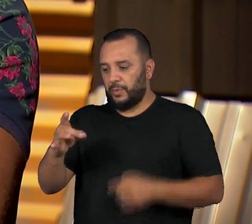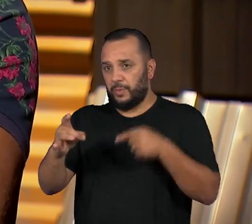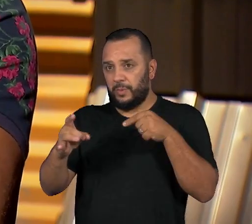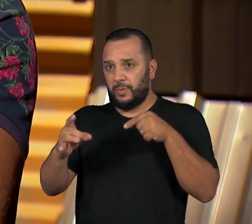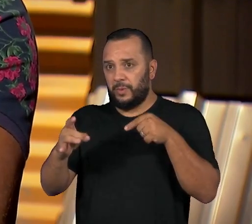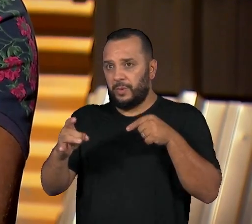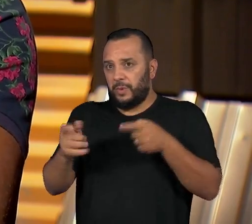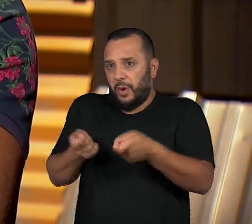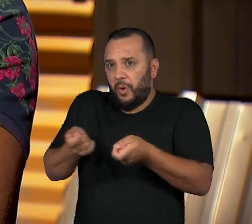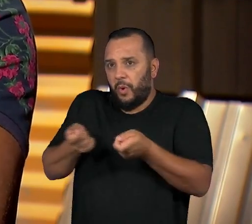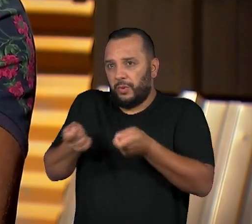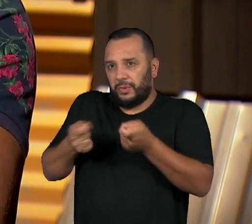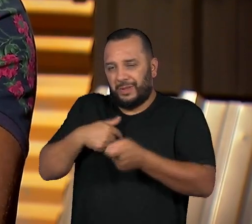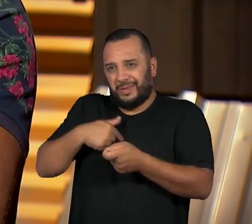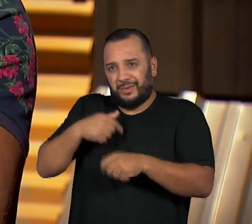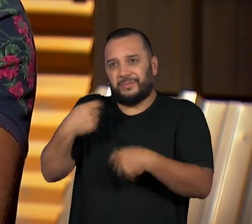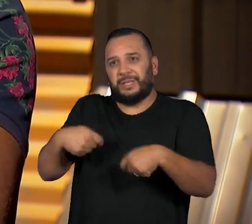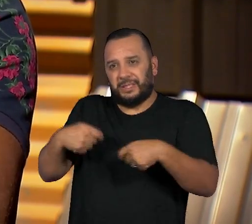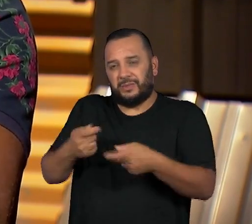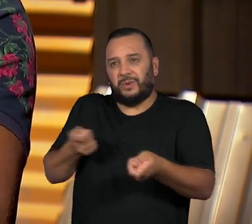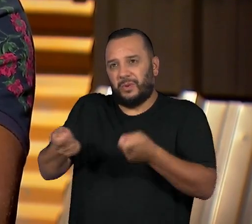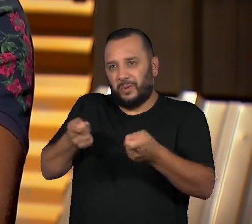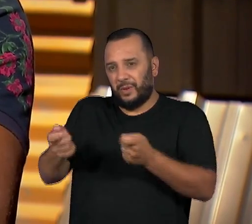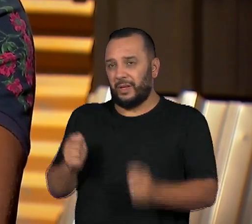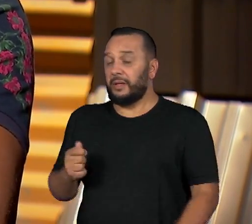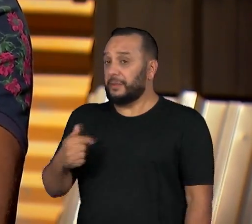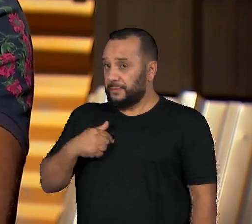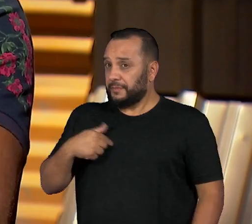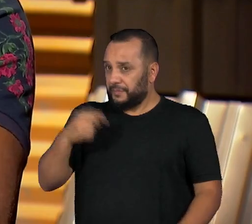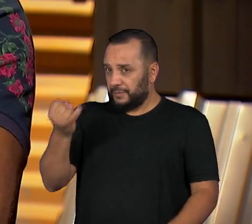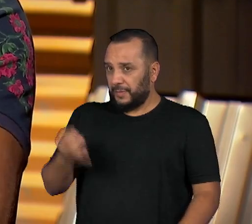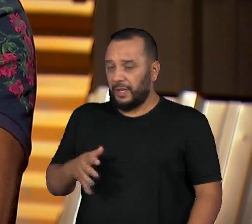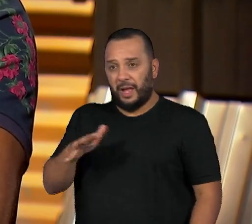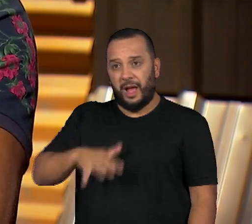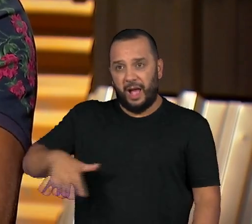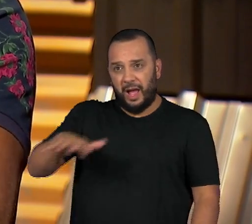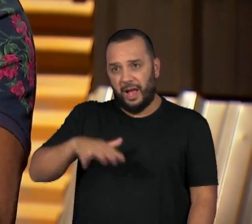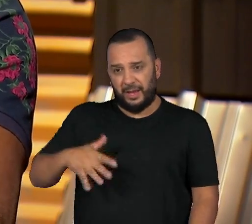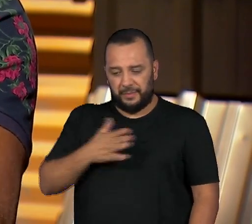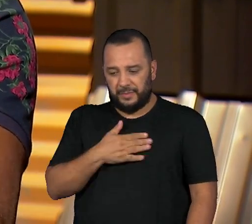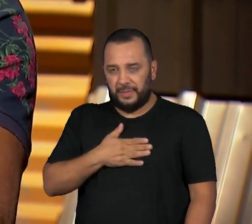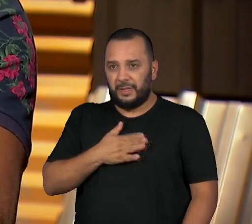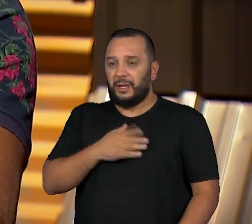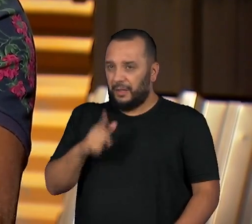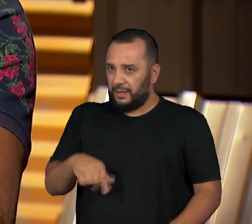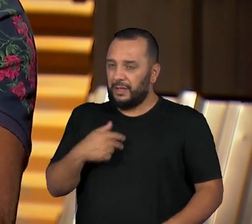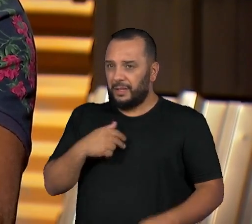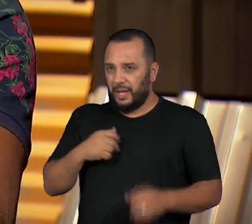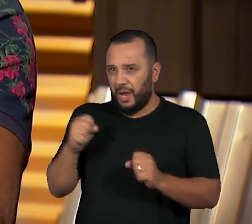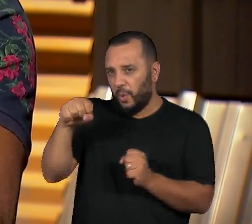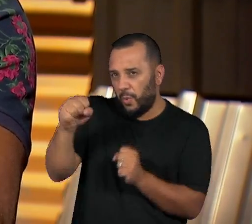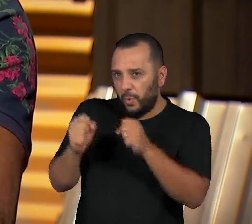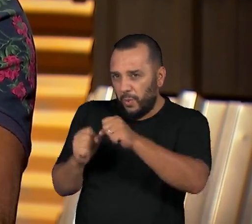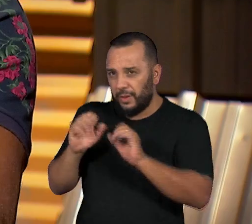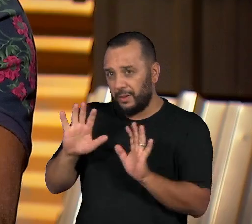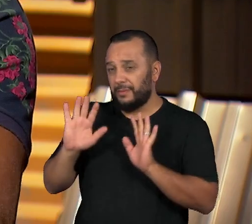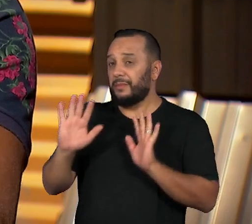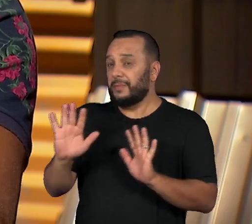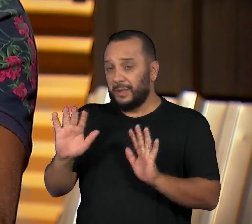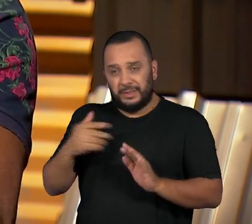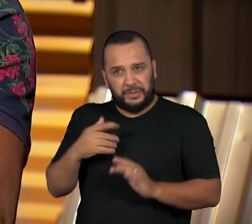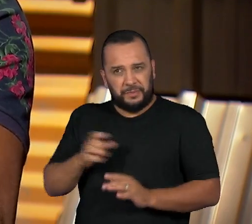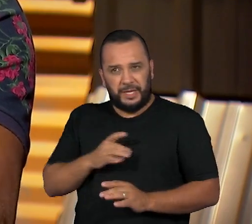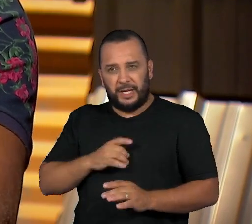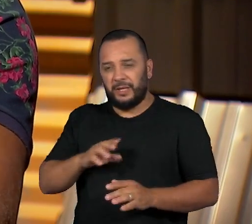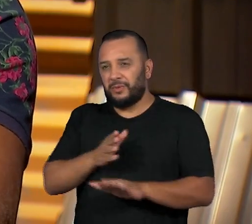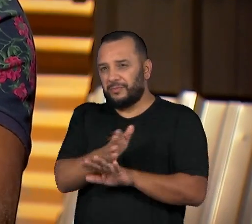do medo na minha área, que é a luta. Mas a gente tem medo de muitas coisas,